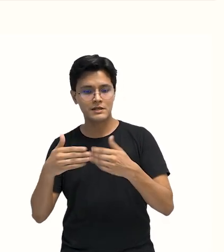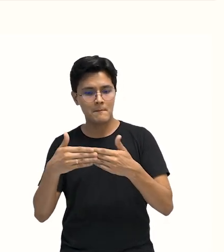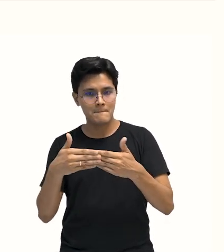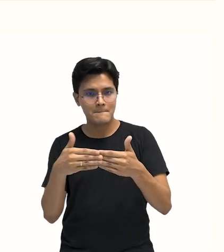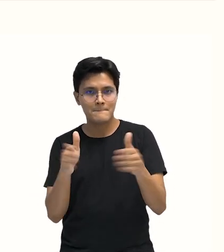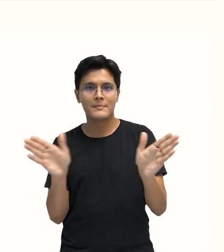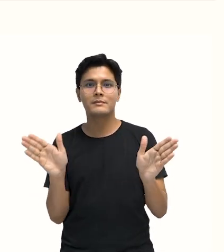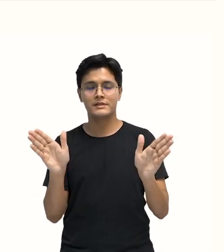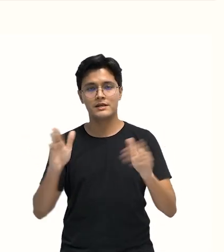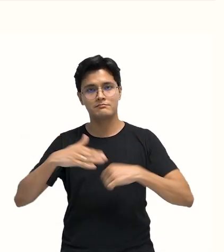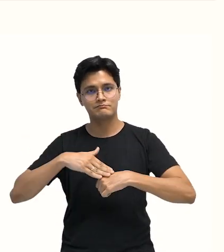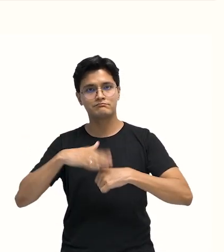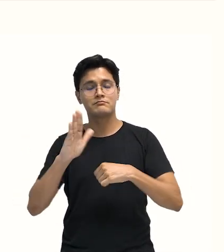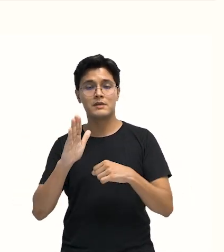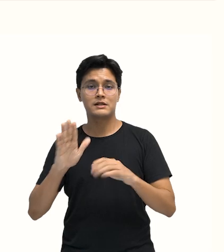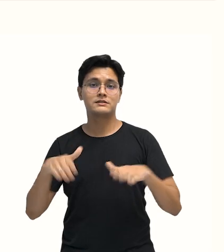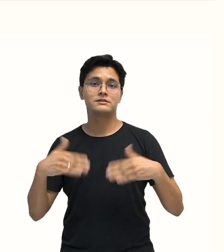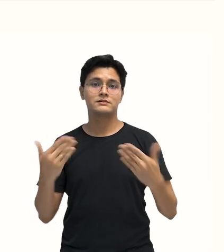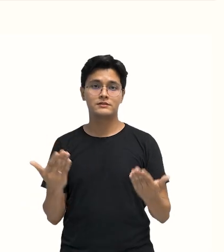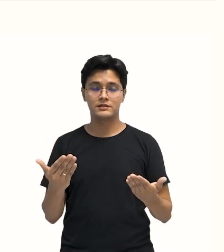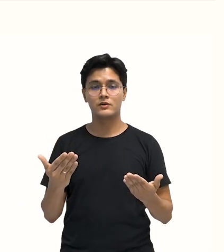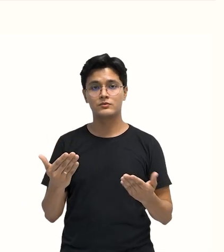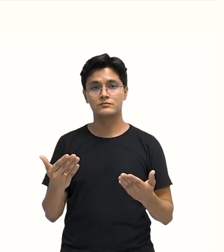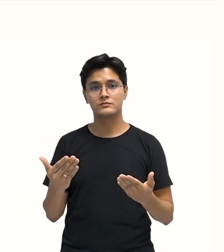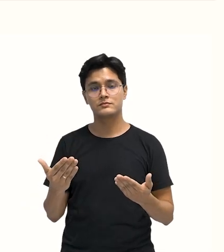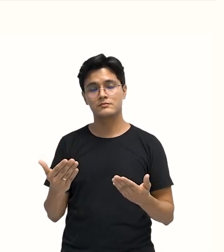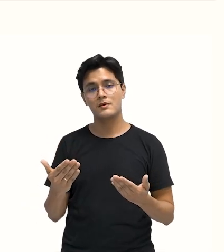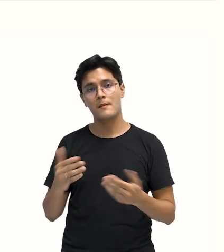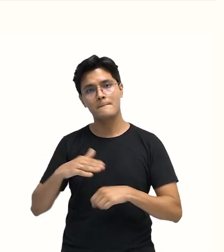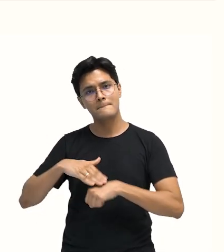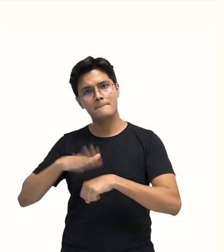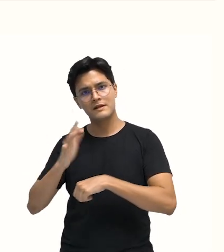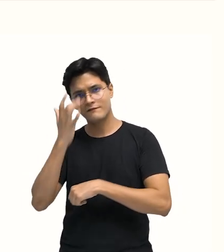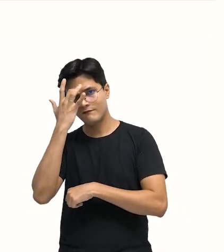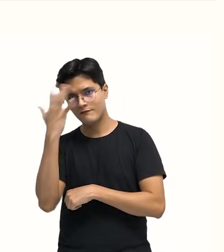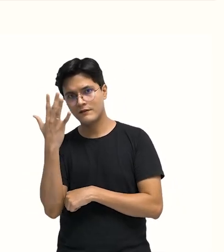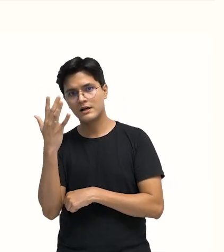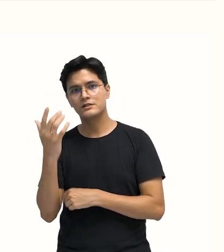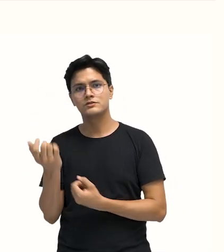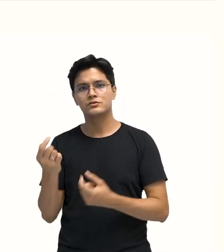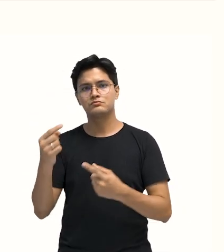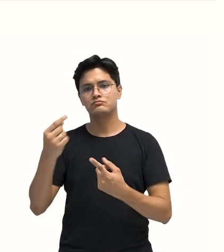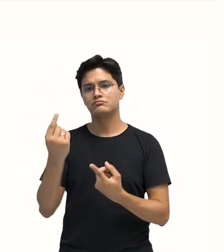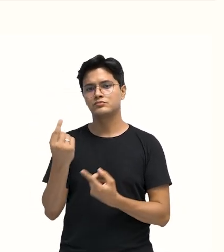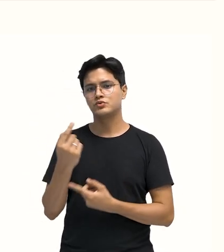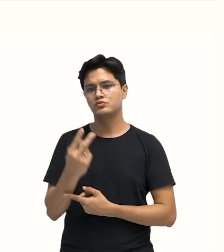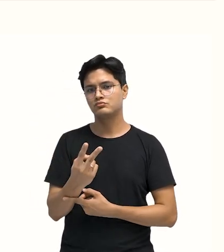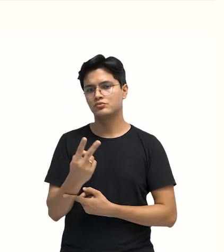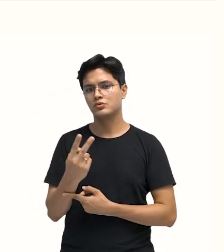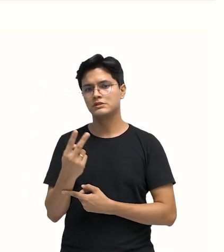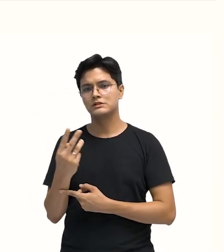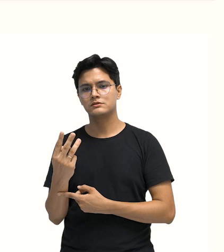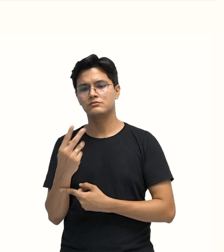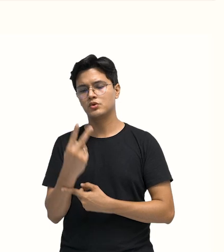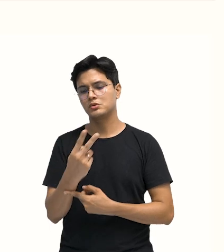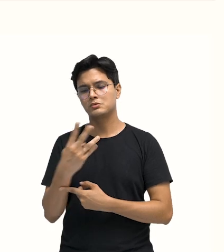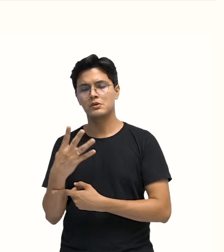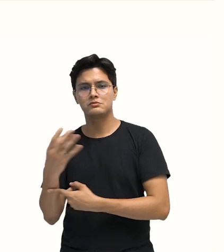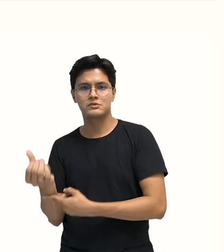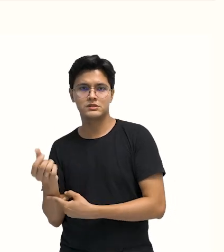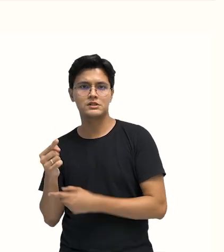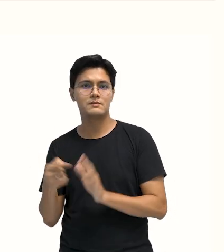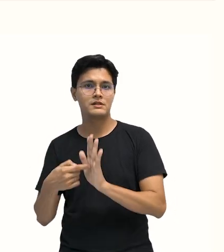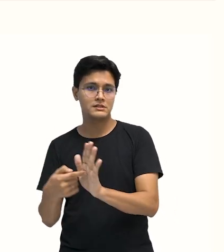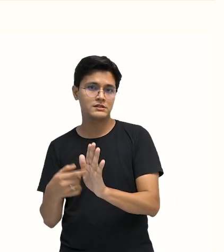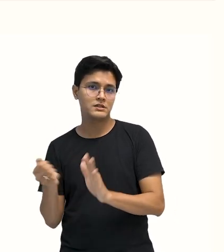será maior. Então é mais fácil eu tirar um desses 3 números aqui do que eu tirar apenas um número, não é